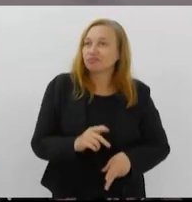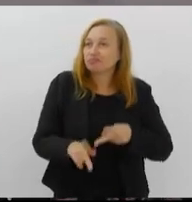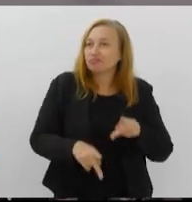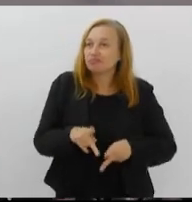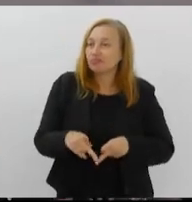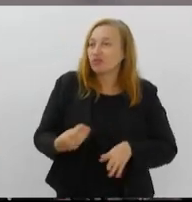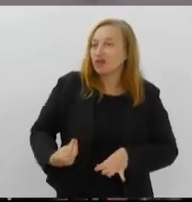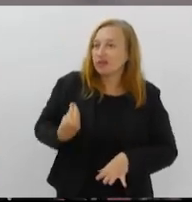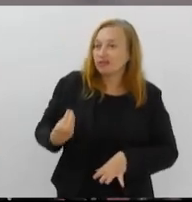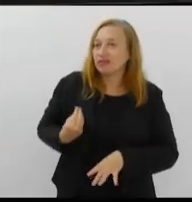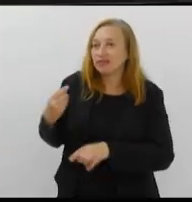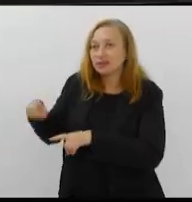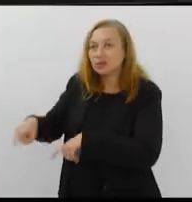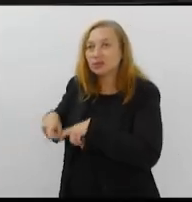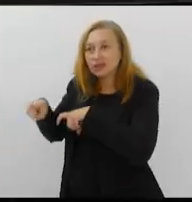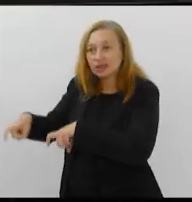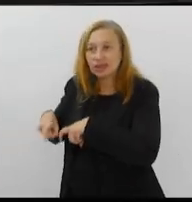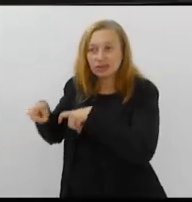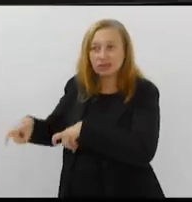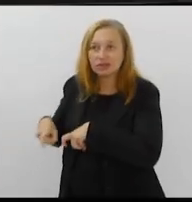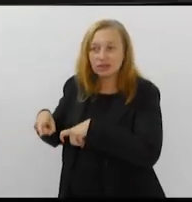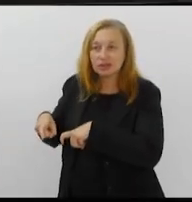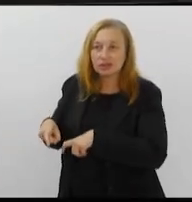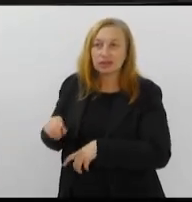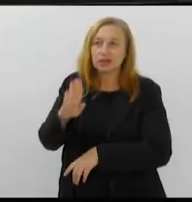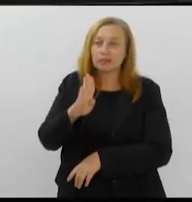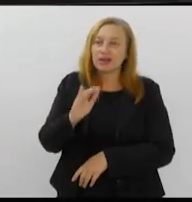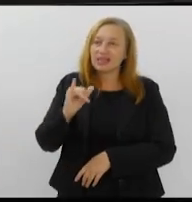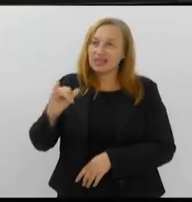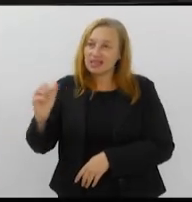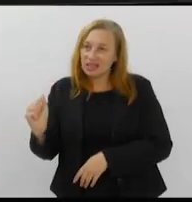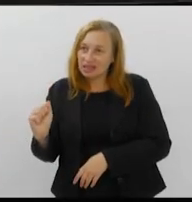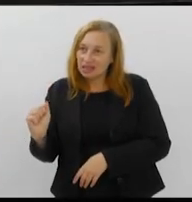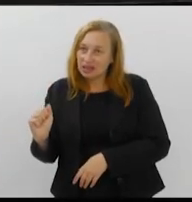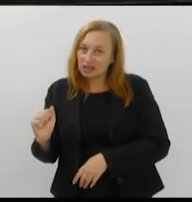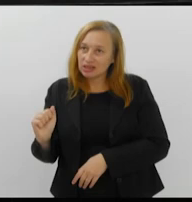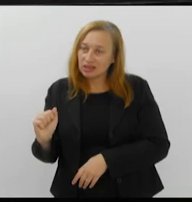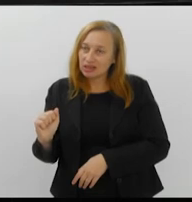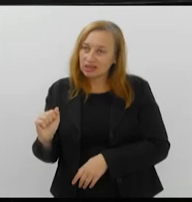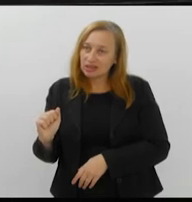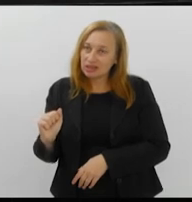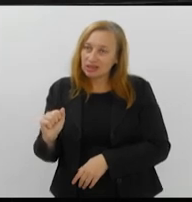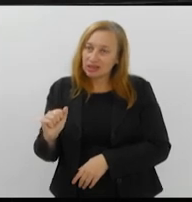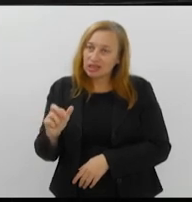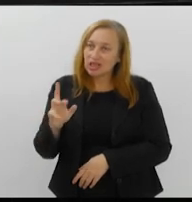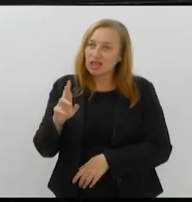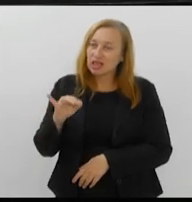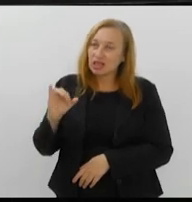do campo da bacia do rio Macacu,